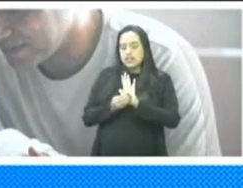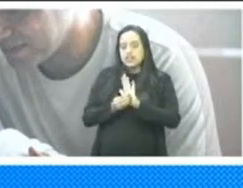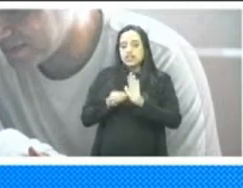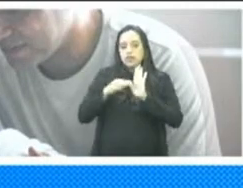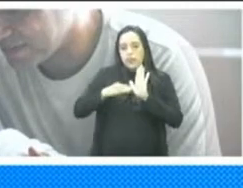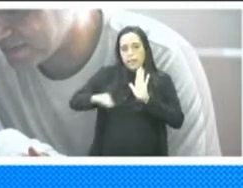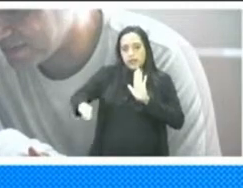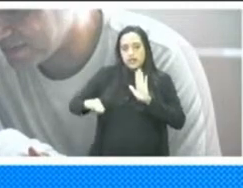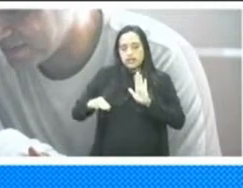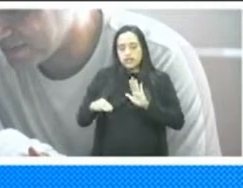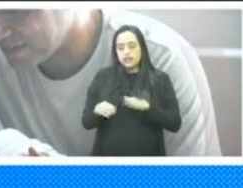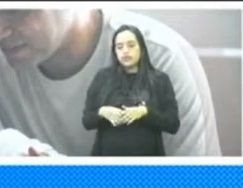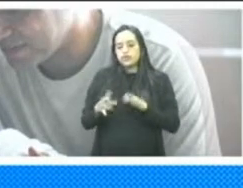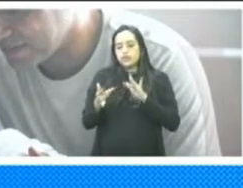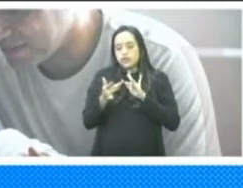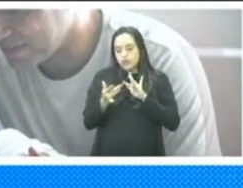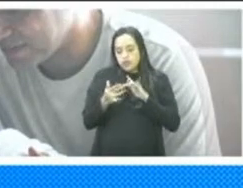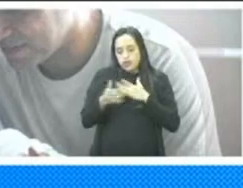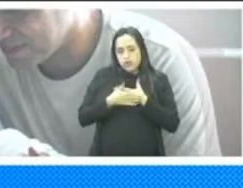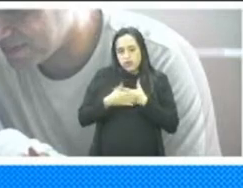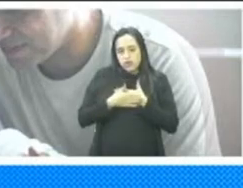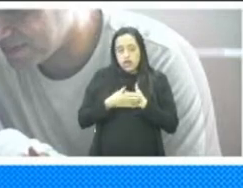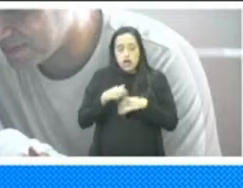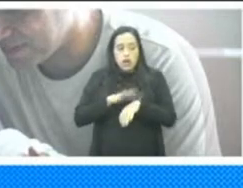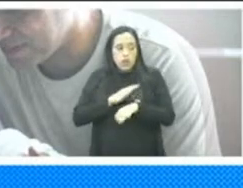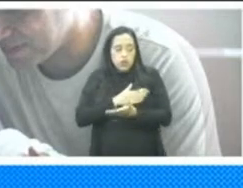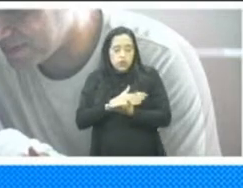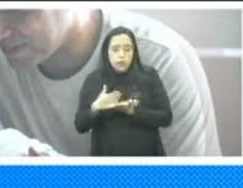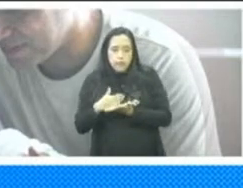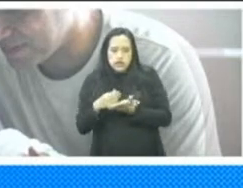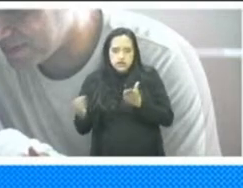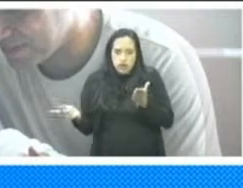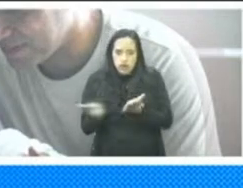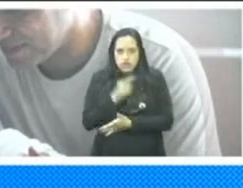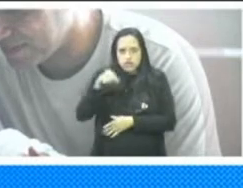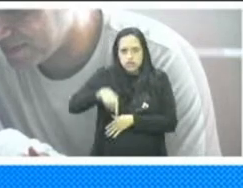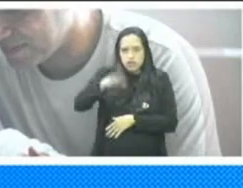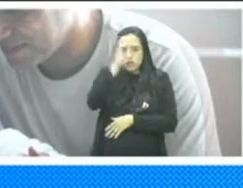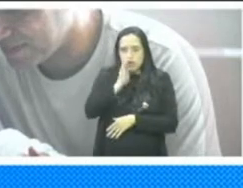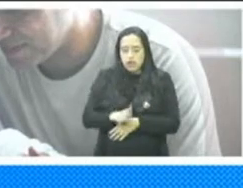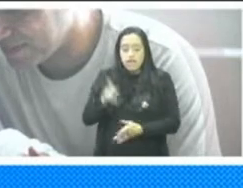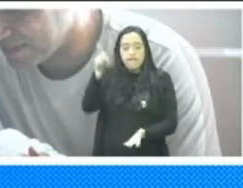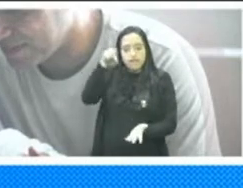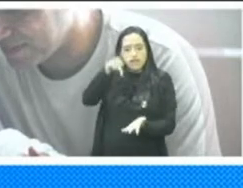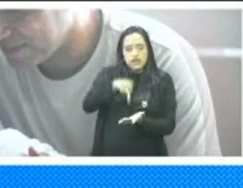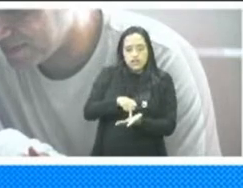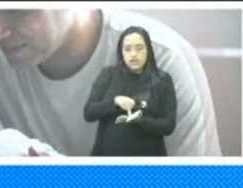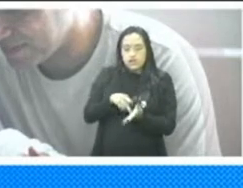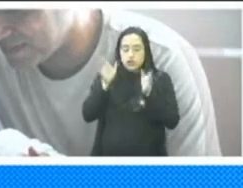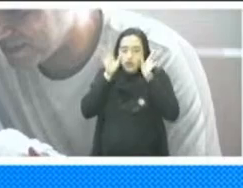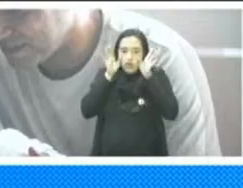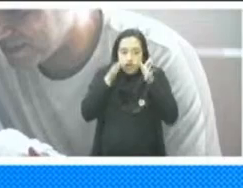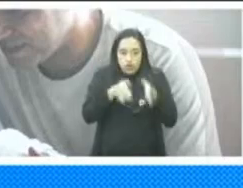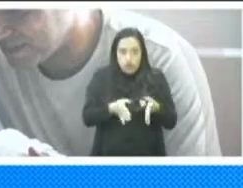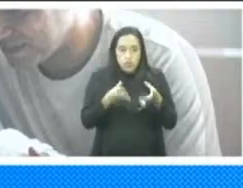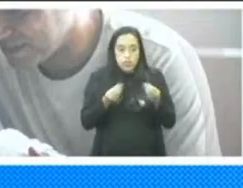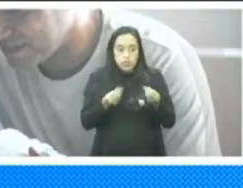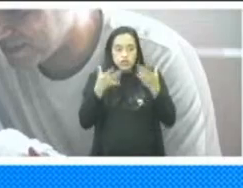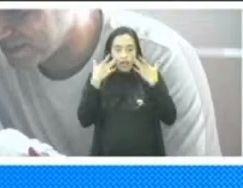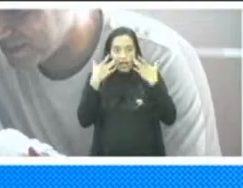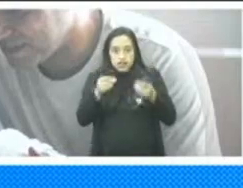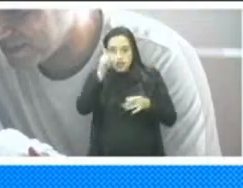Canguru. Quando o método Canguru começou a ser implementado, né, no Brasil, de fato, o foco era muito na